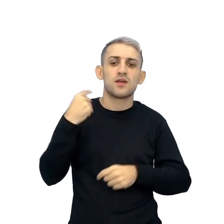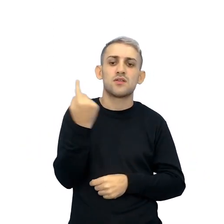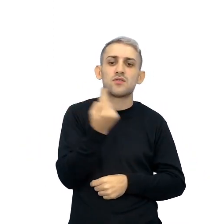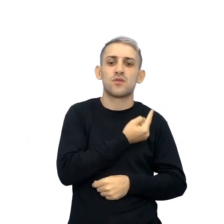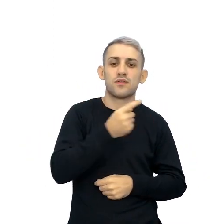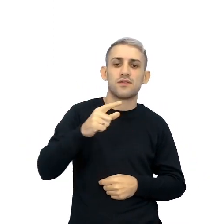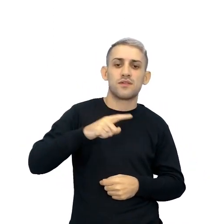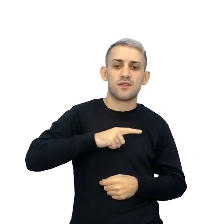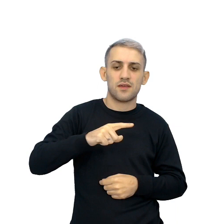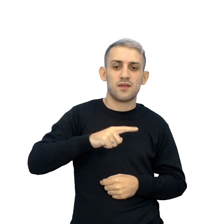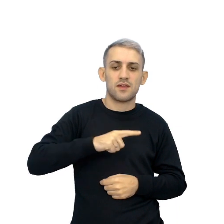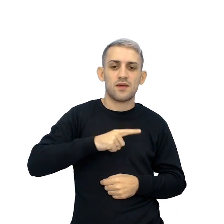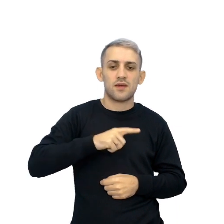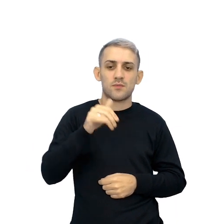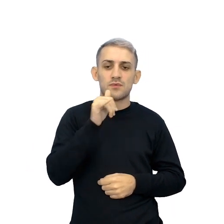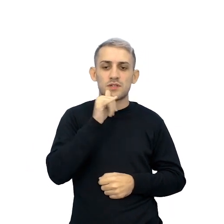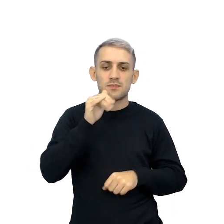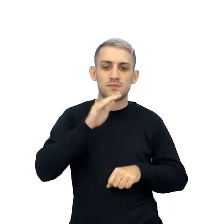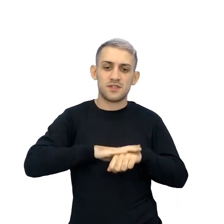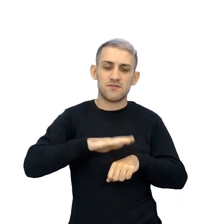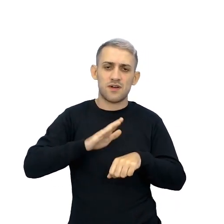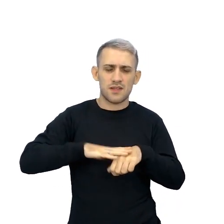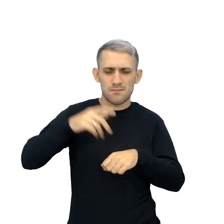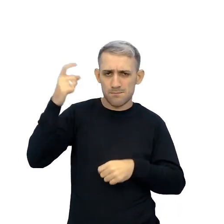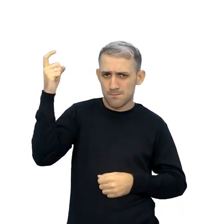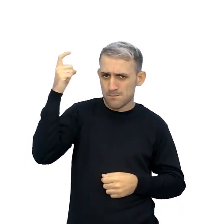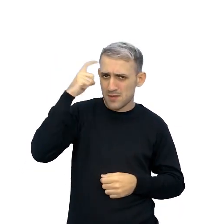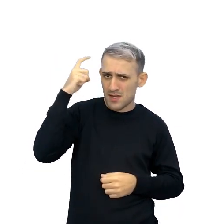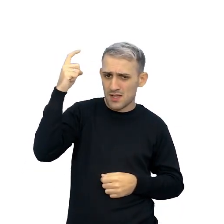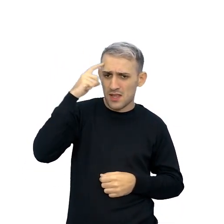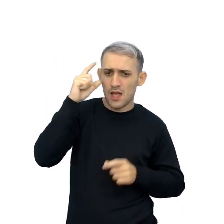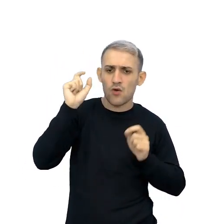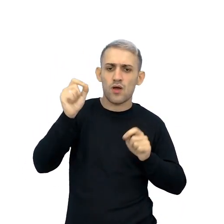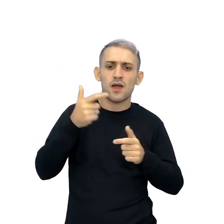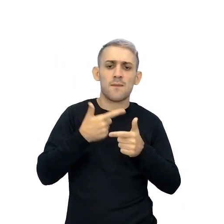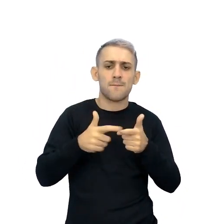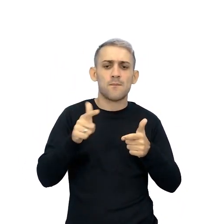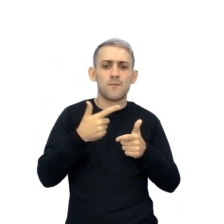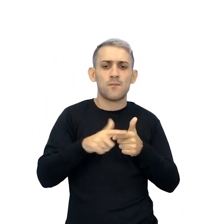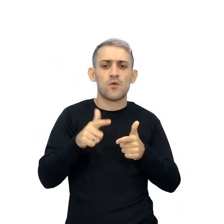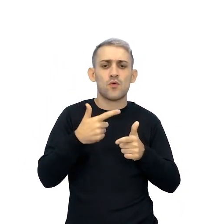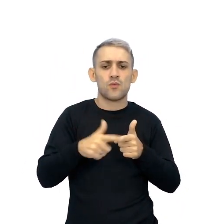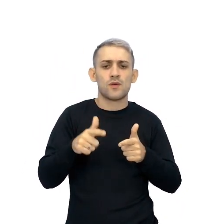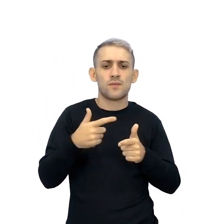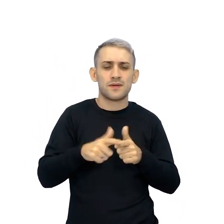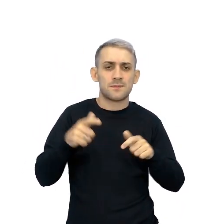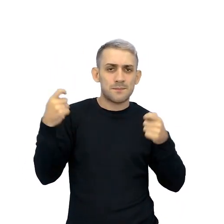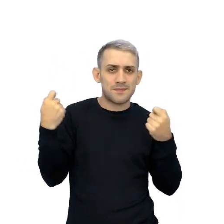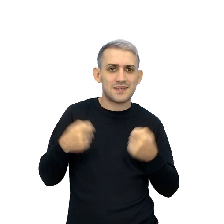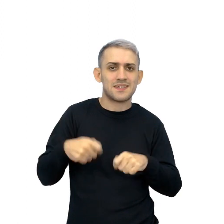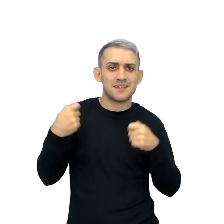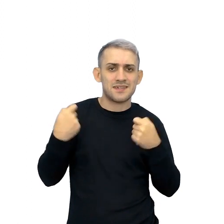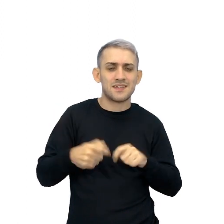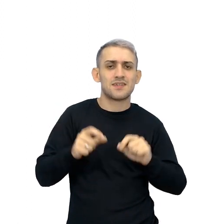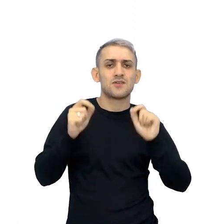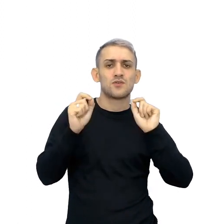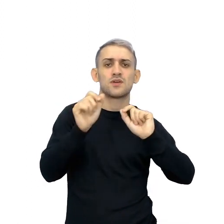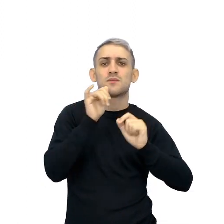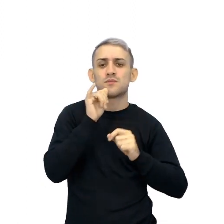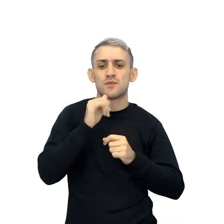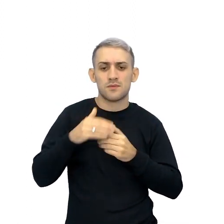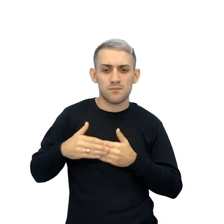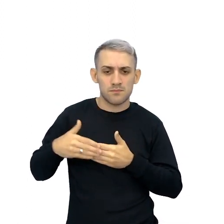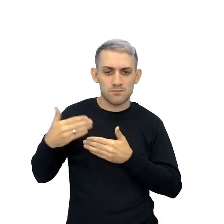temos de efetuar mentalmente problemas que exijam entradas, né, uma sequência